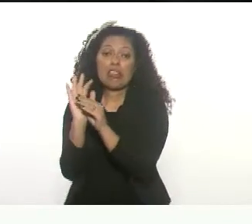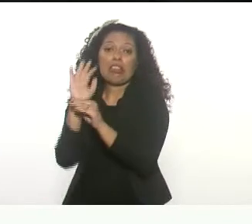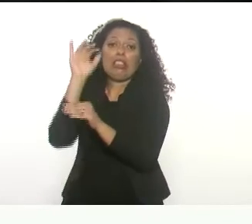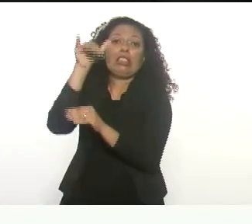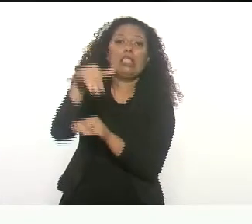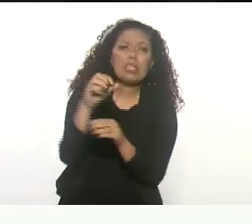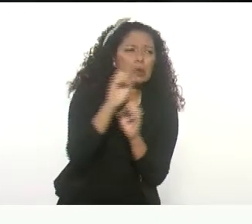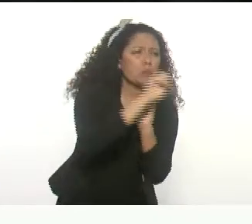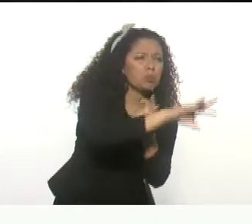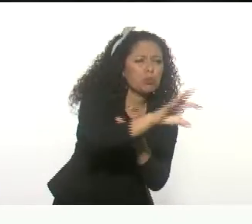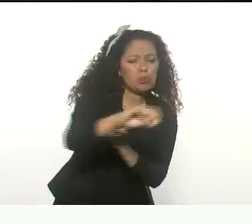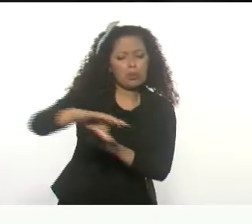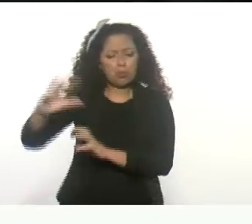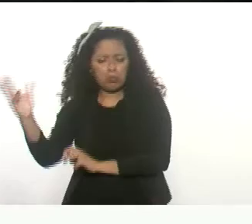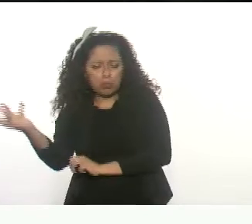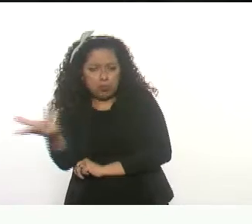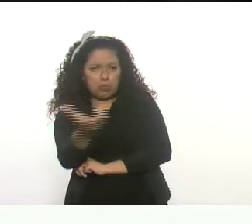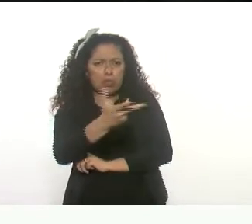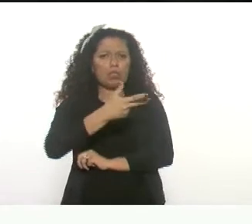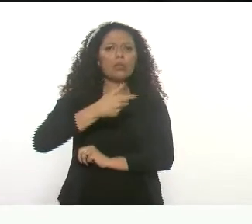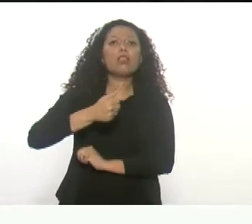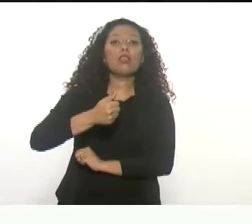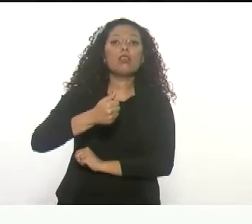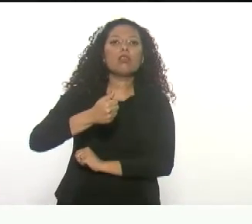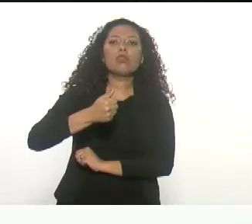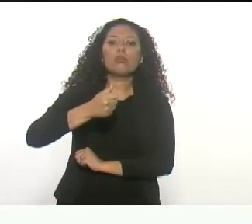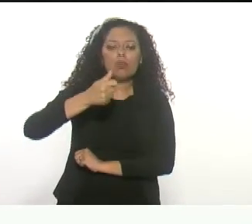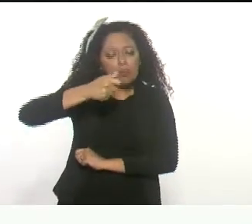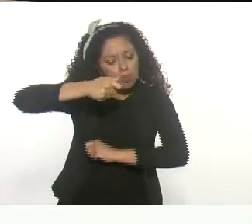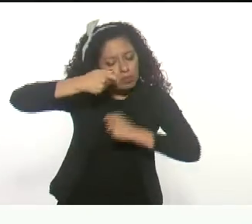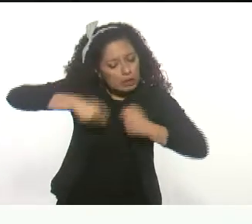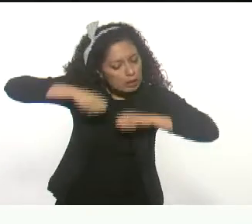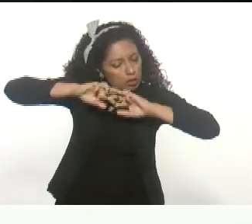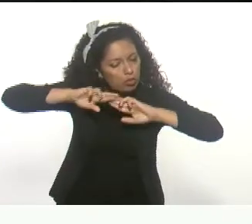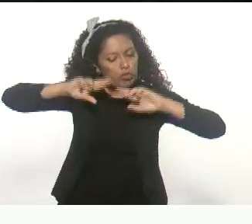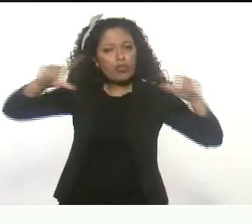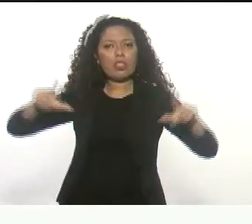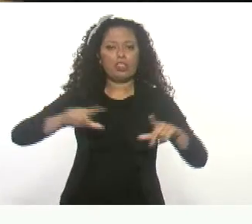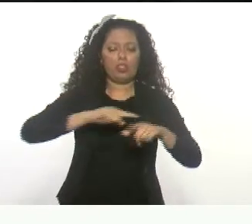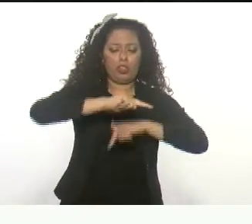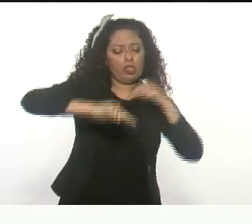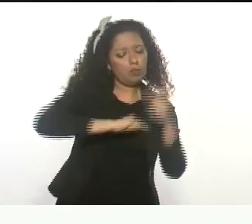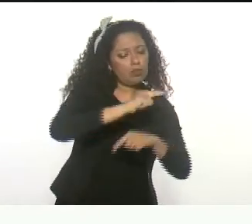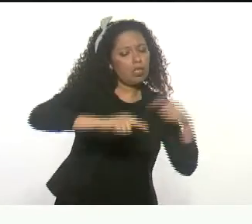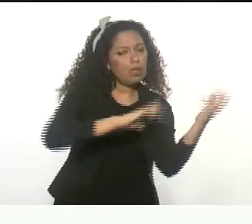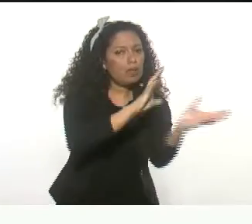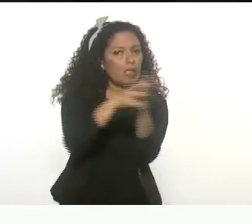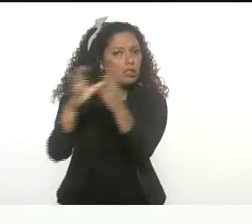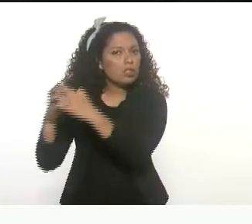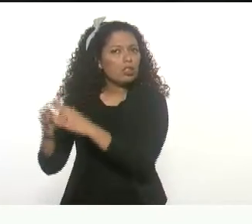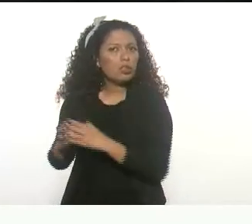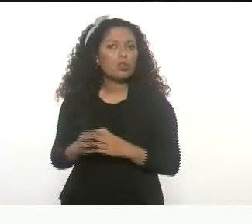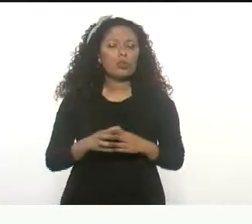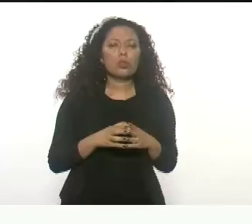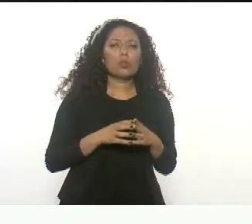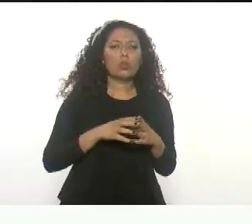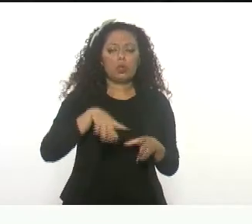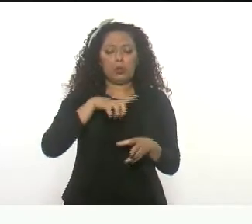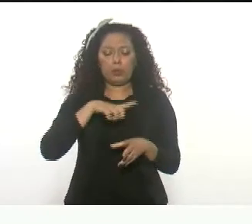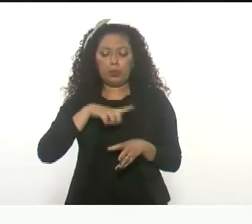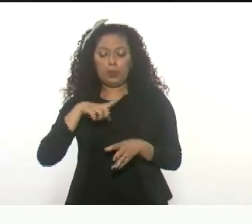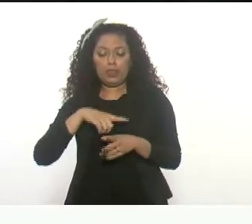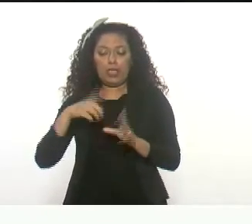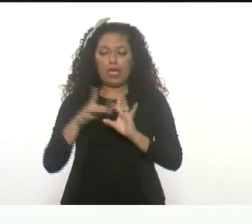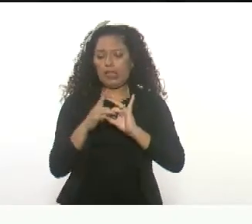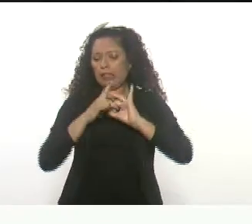de ensinar aquelas habilidades que estão previstas na base, seja diferente. A gente precisa que eles trabalhem em grupo, que eles tenham realmente mais